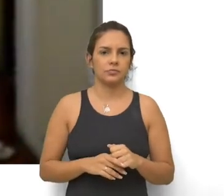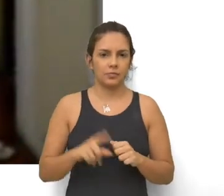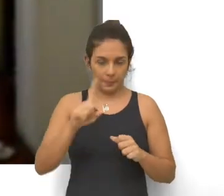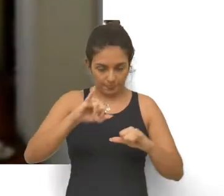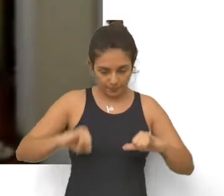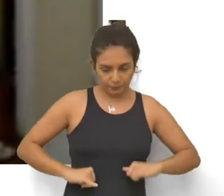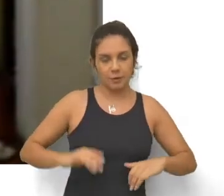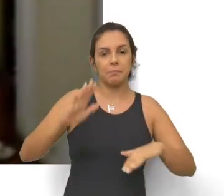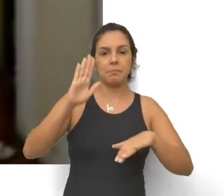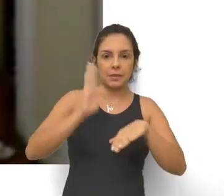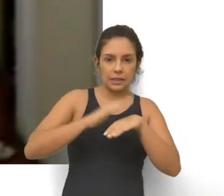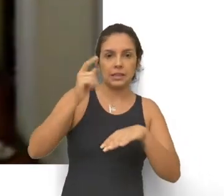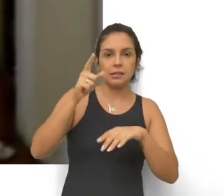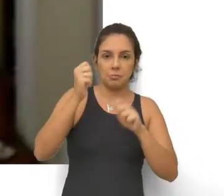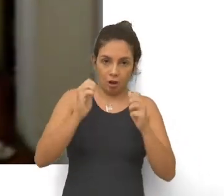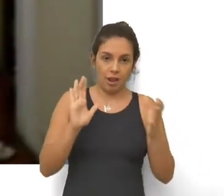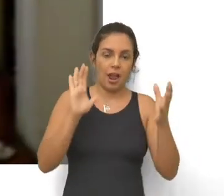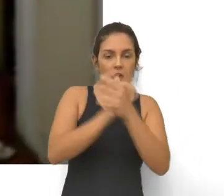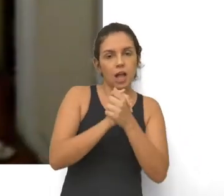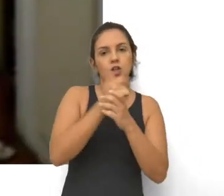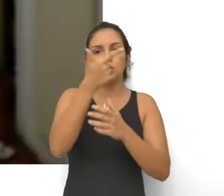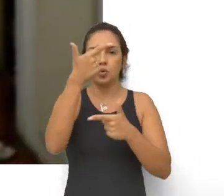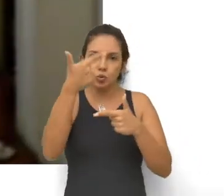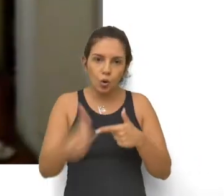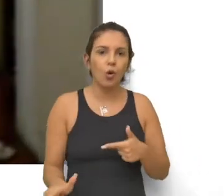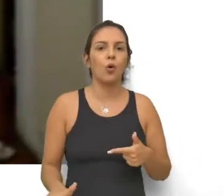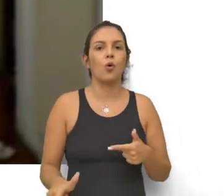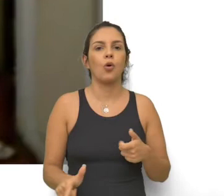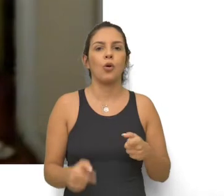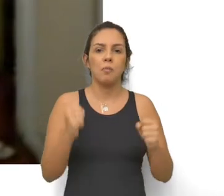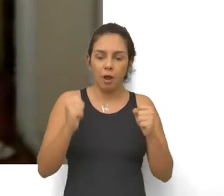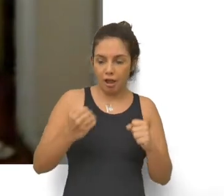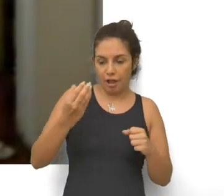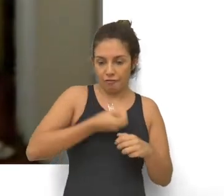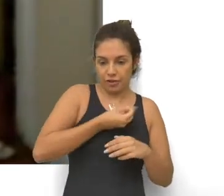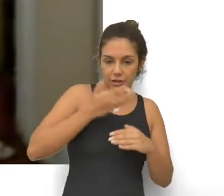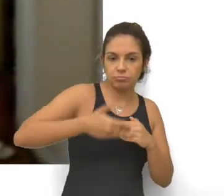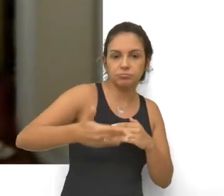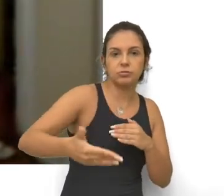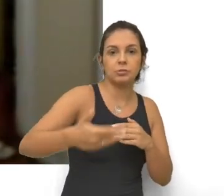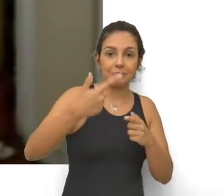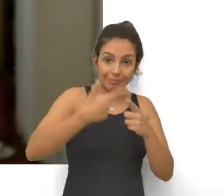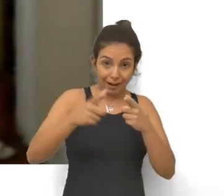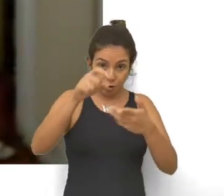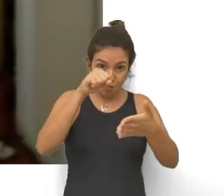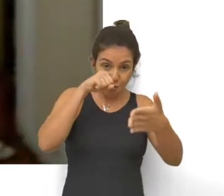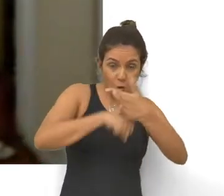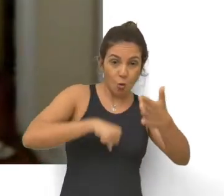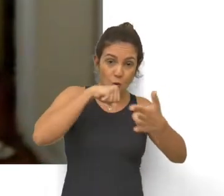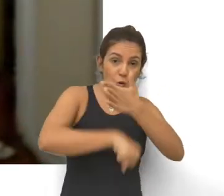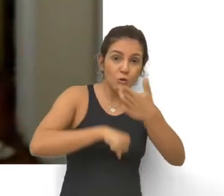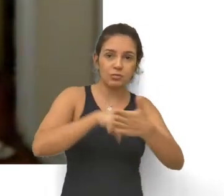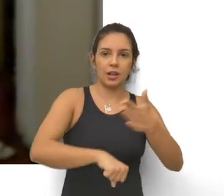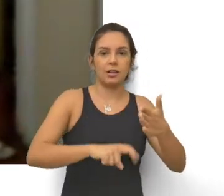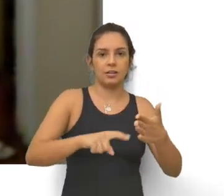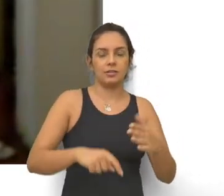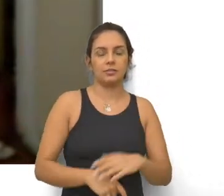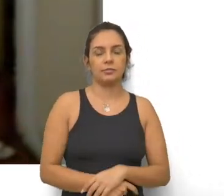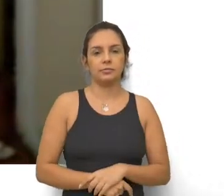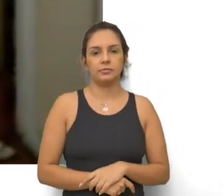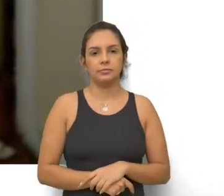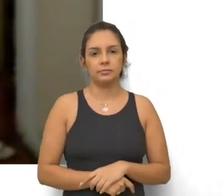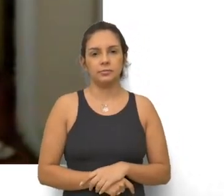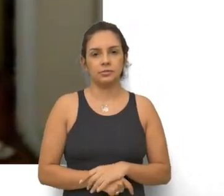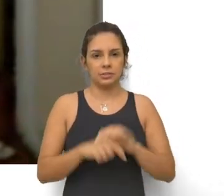Sofrendo mais, você pode se casar de novo, você pode tocar a vida em frente, mas naquele aspecto de